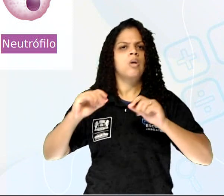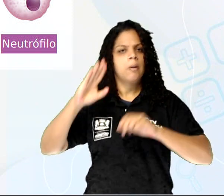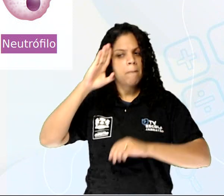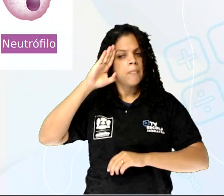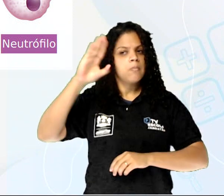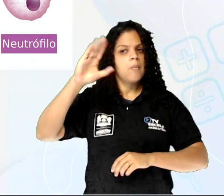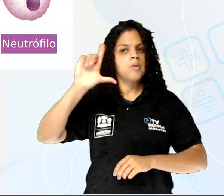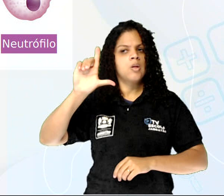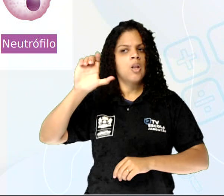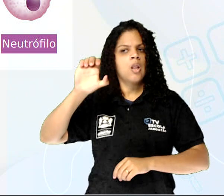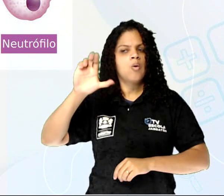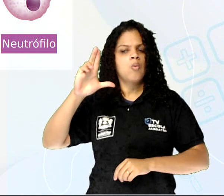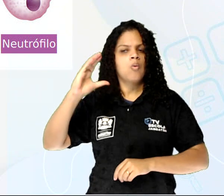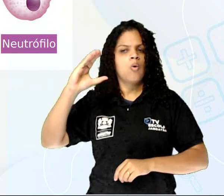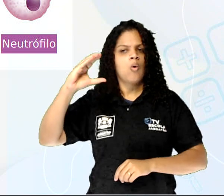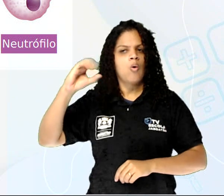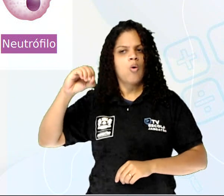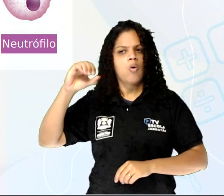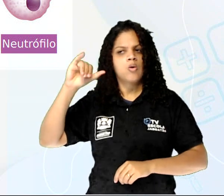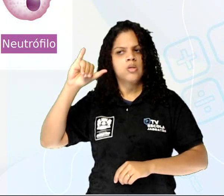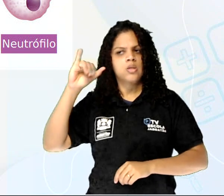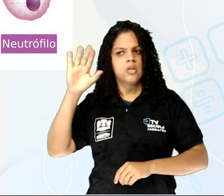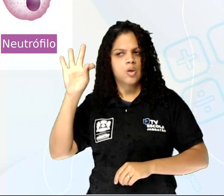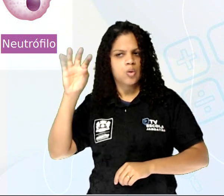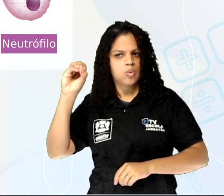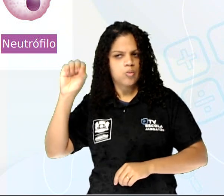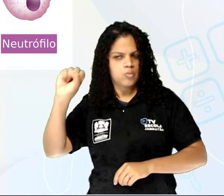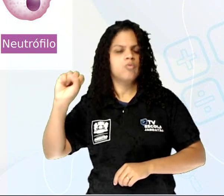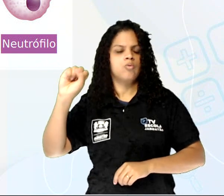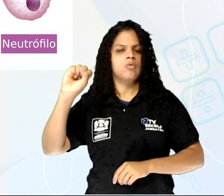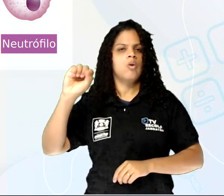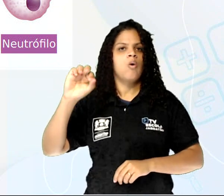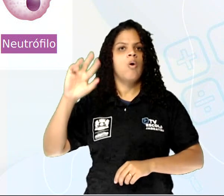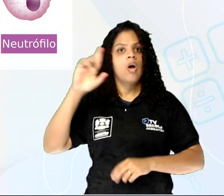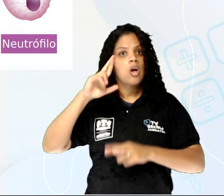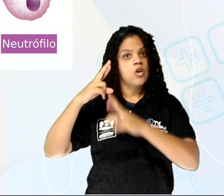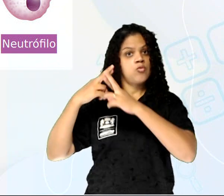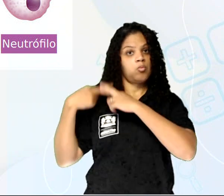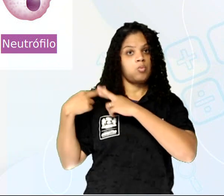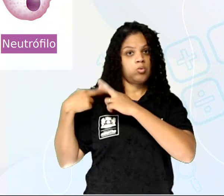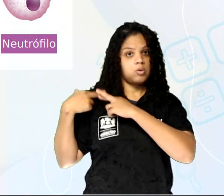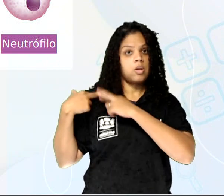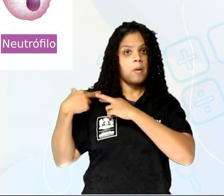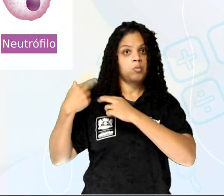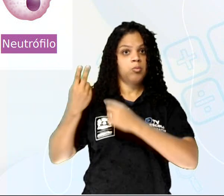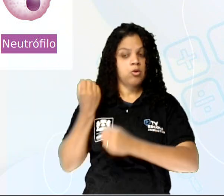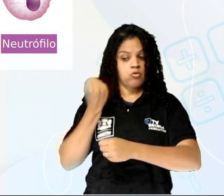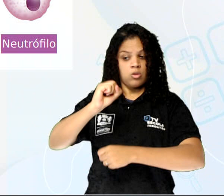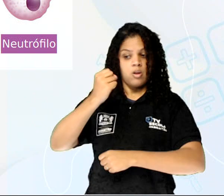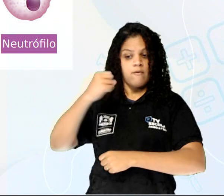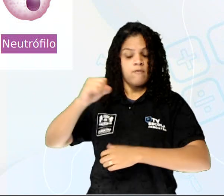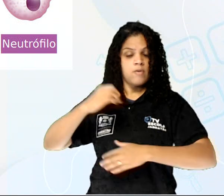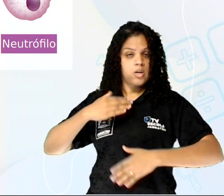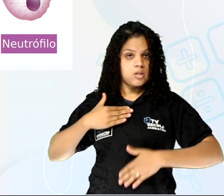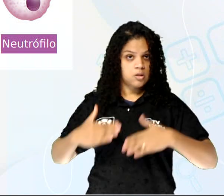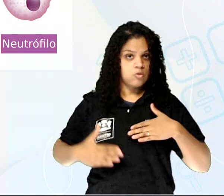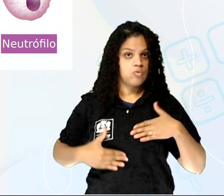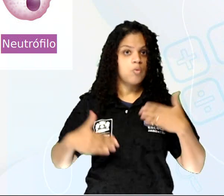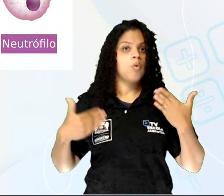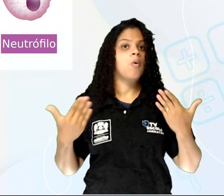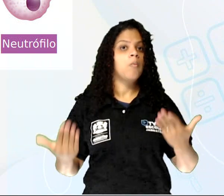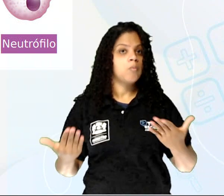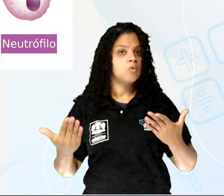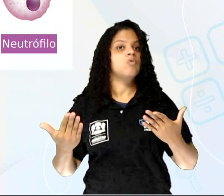principais ações de defesa do organismo. Também chamados de glóbulos brancos, são produzidos na medula óssea